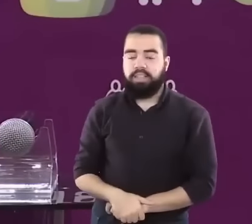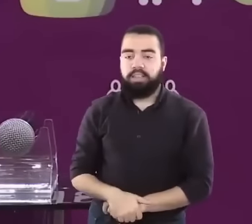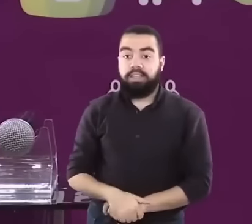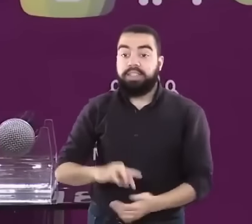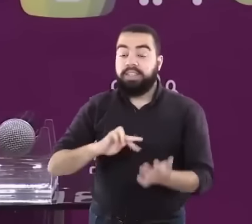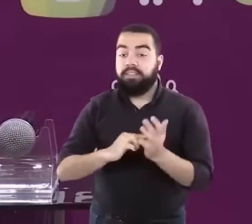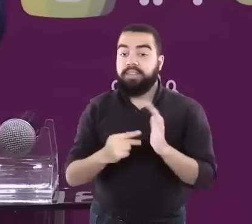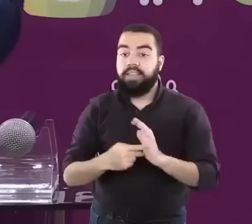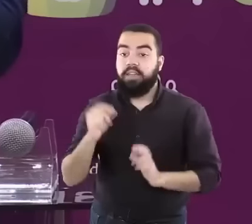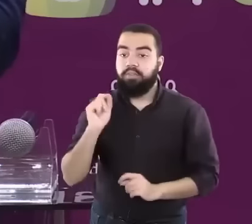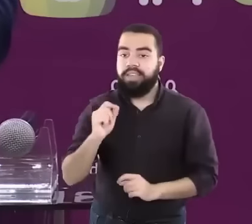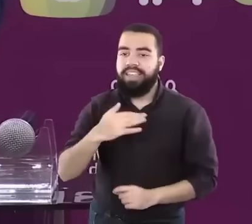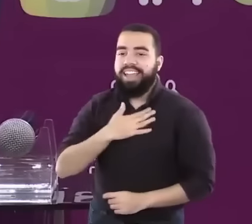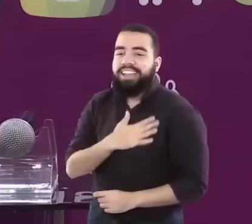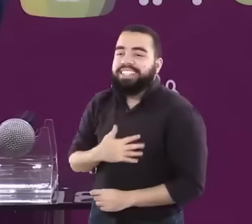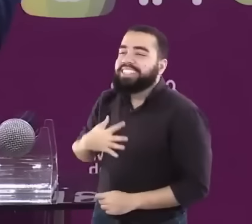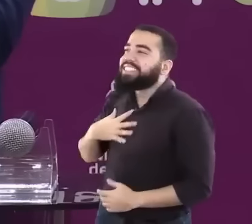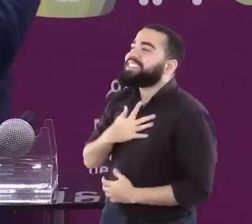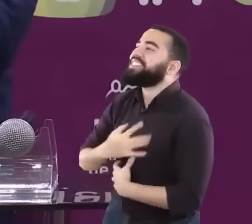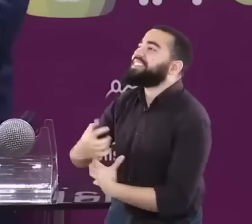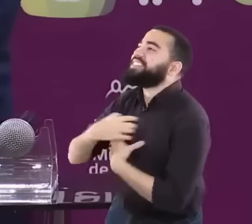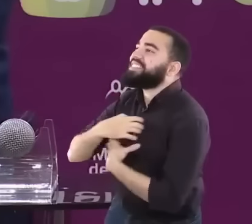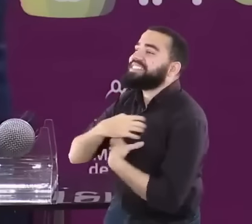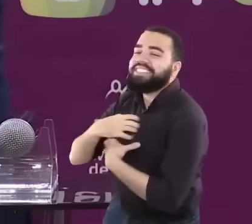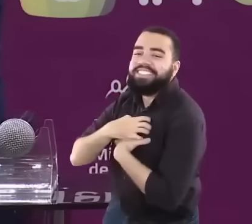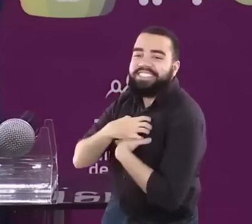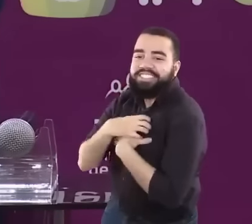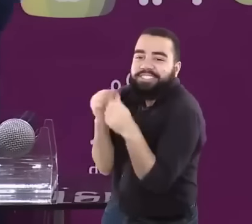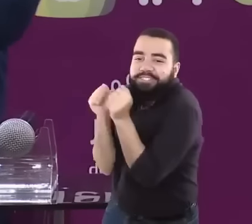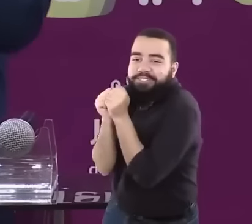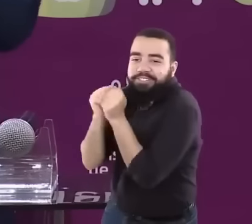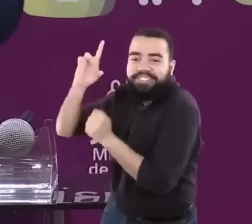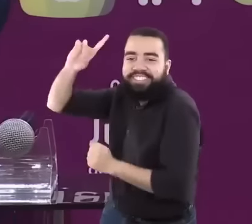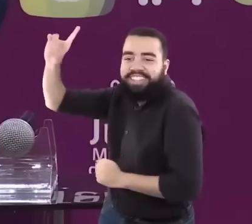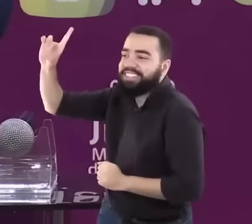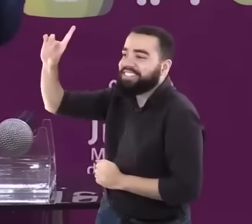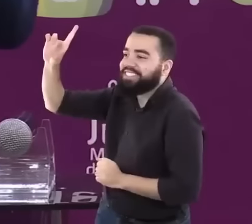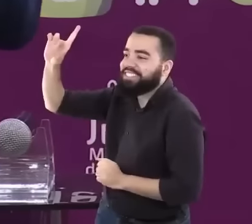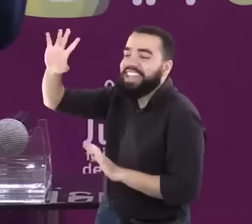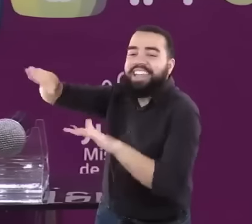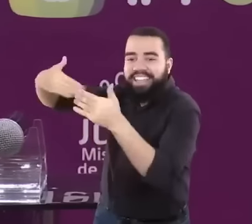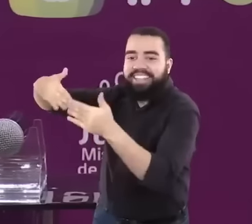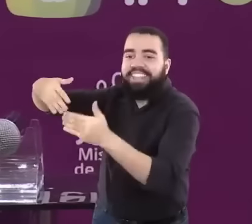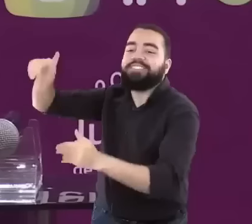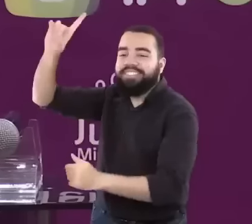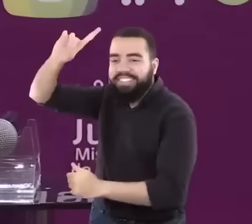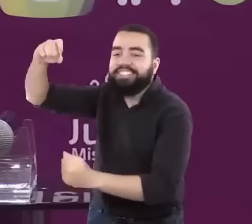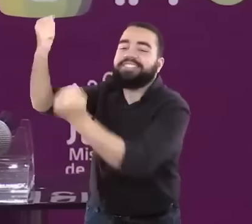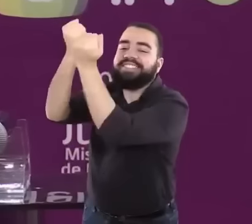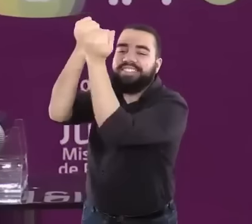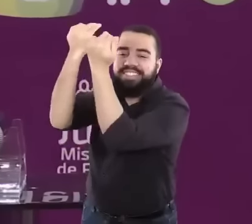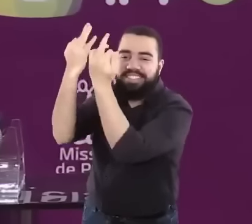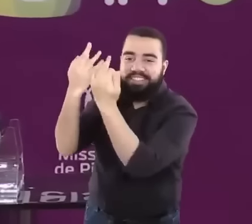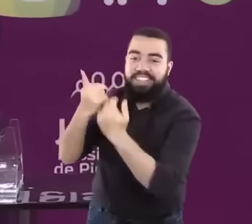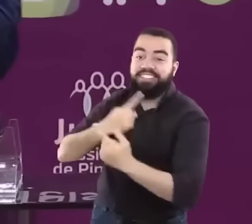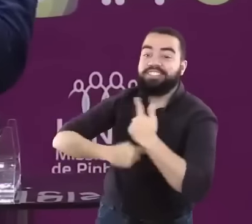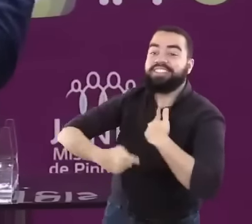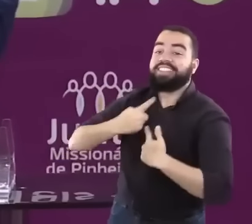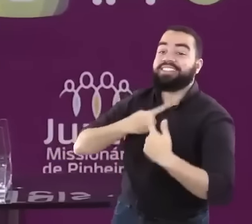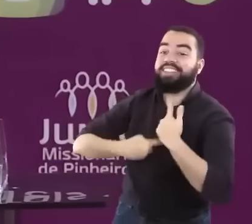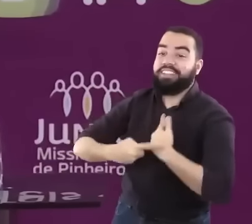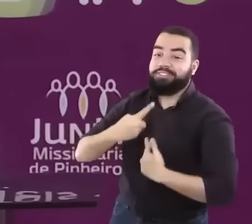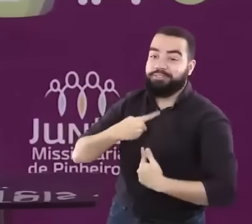Porque quanto mais prazer nós tivermos em Deus quanto mais satisfação nós nós tivermos em Deus Deus